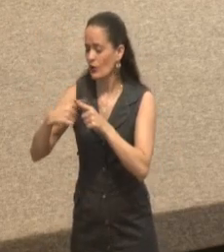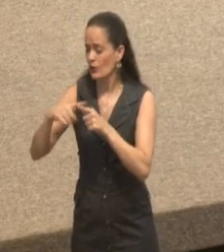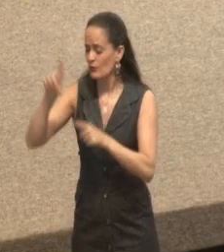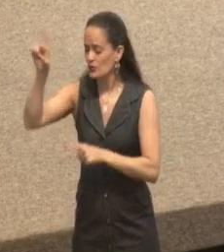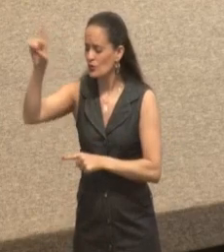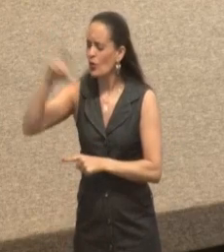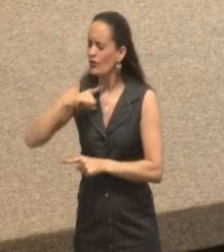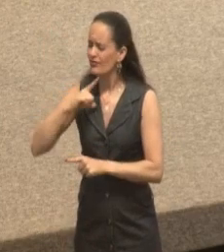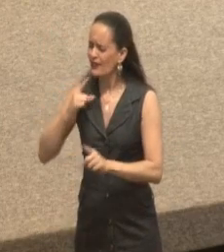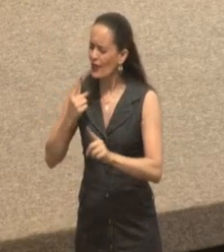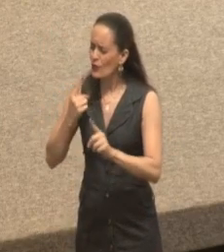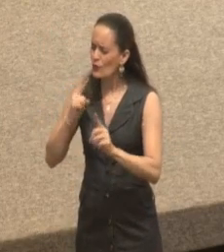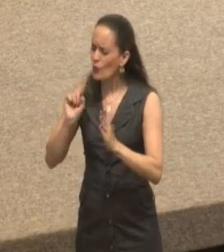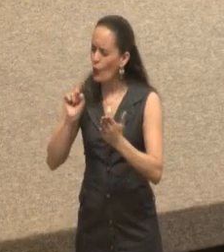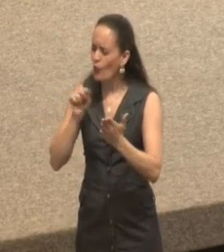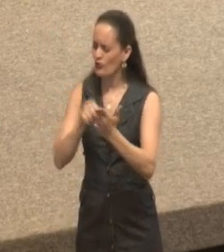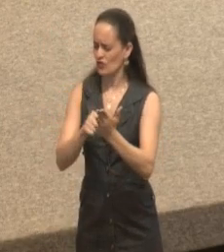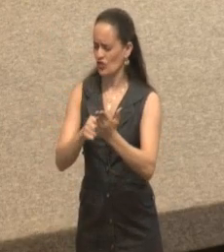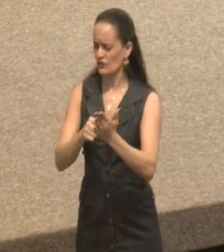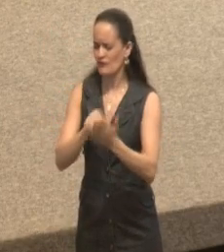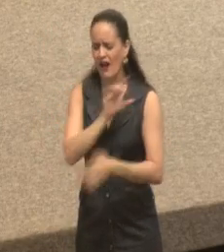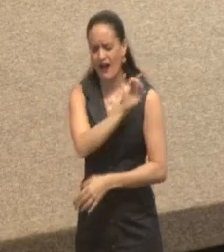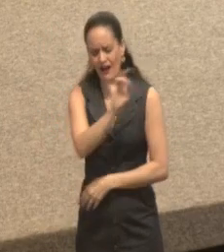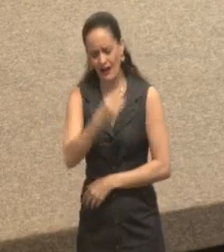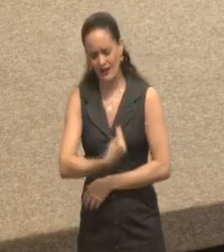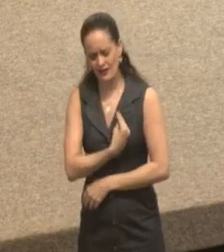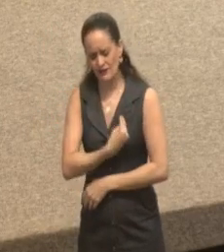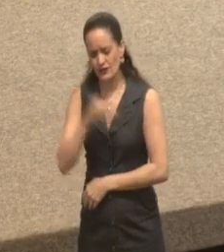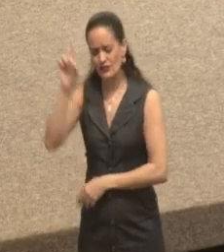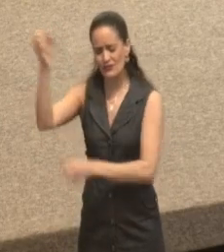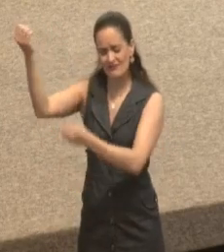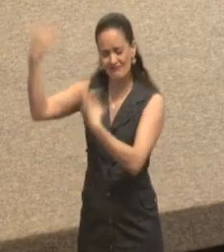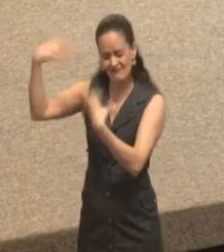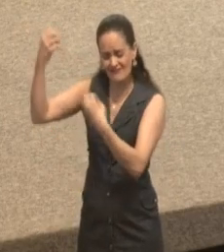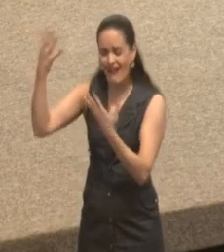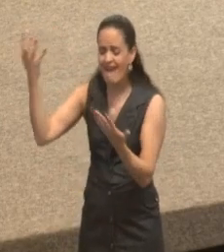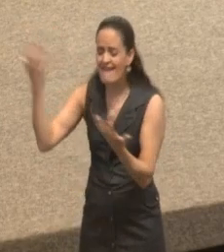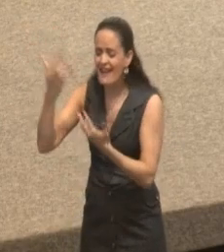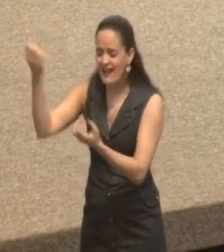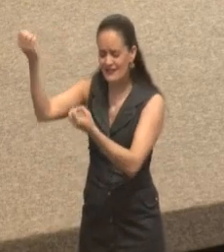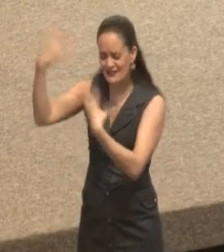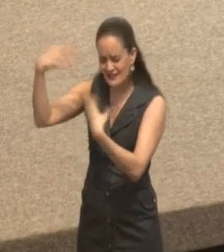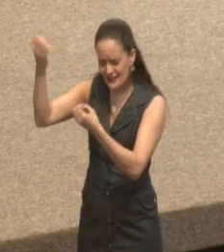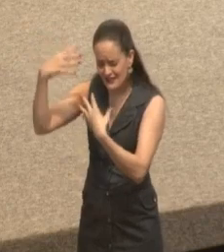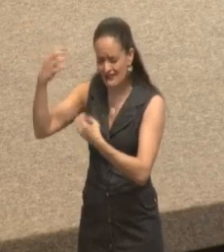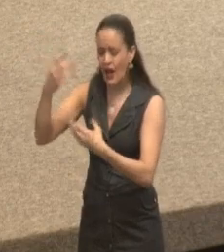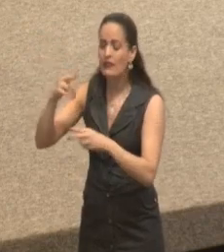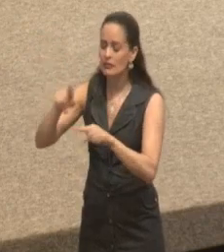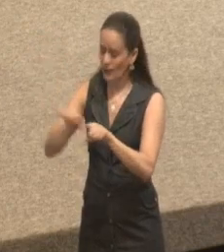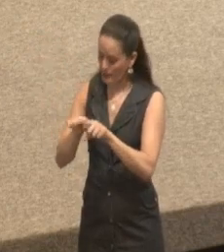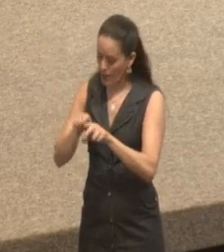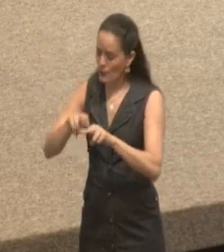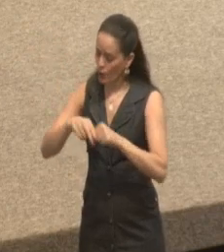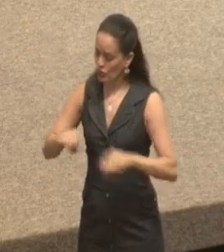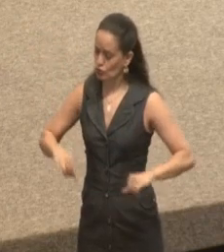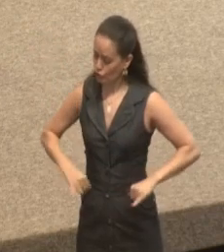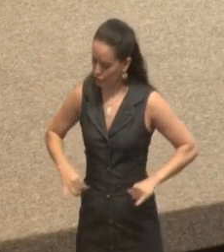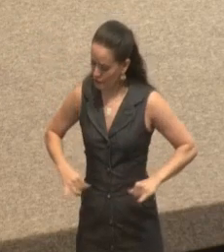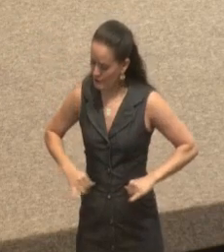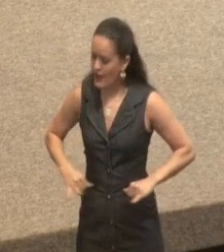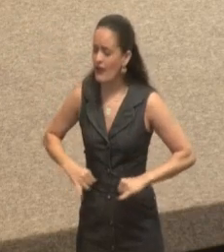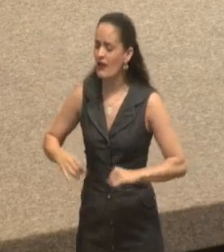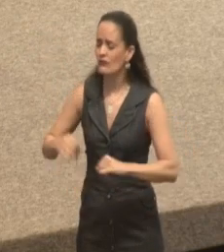tem propósito para cada vida. O Senhor quer ensinar através da dor, do sofrimento. O Senhor nos